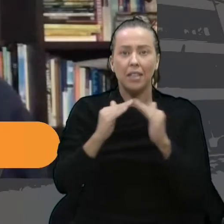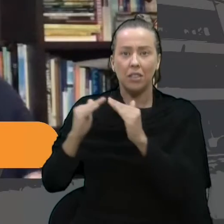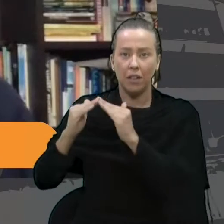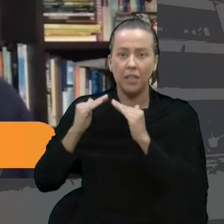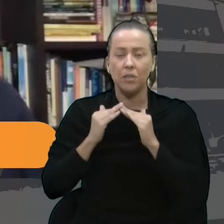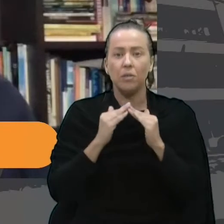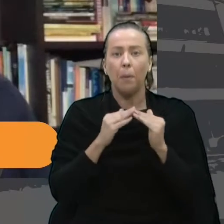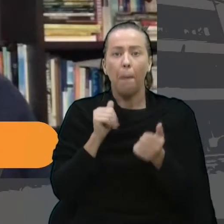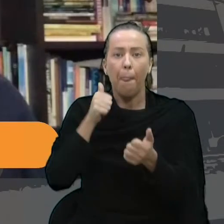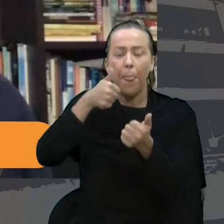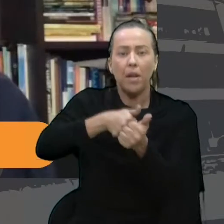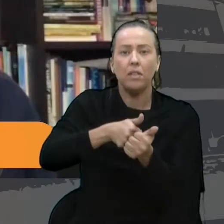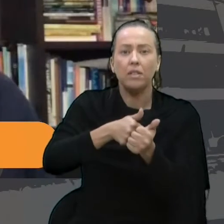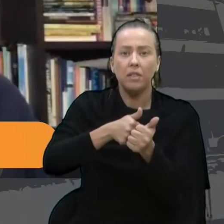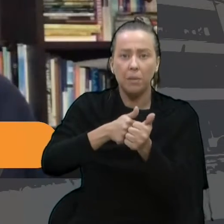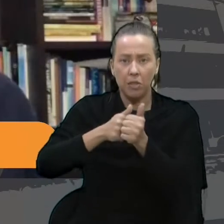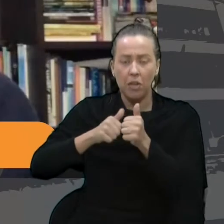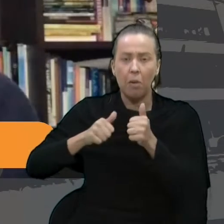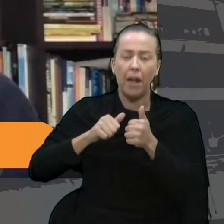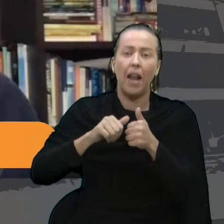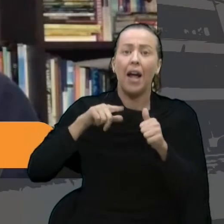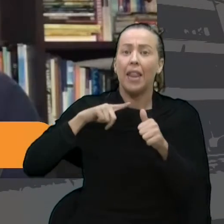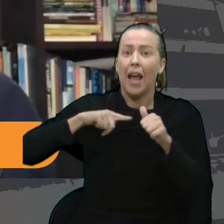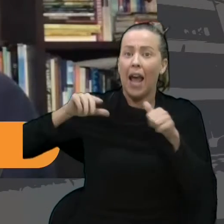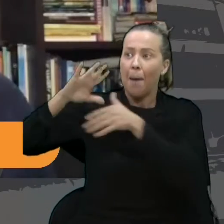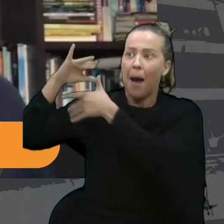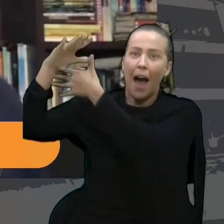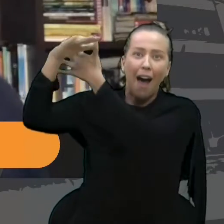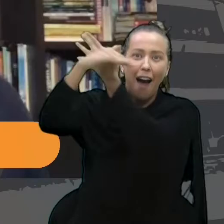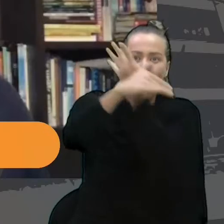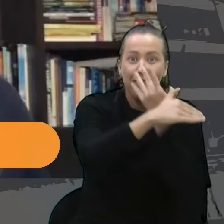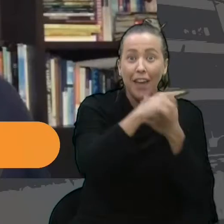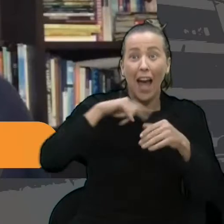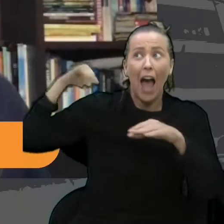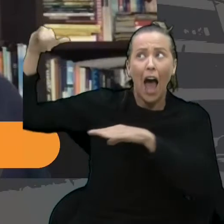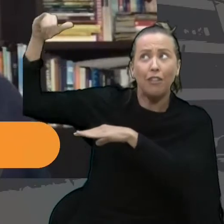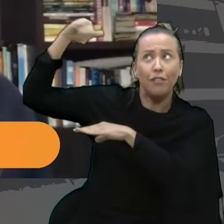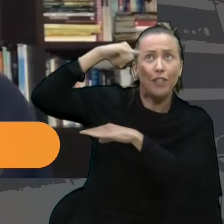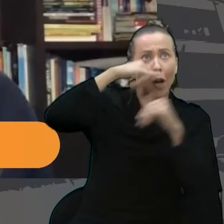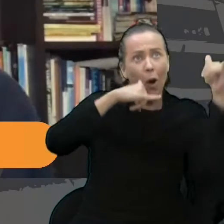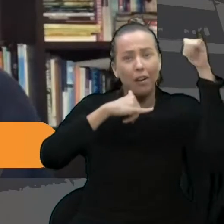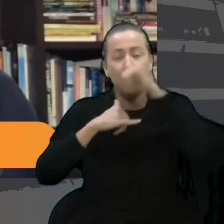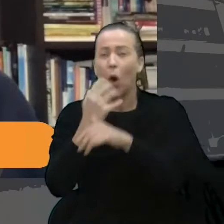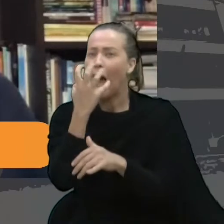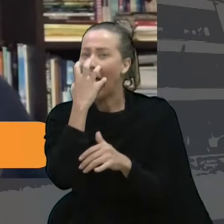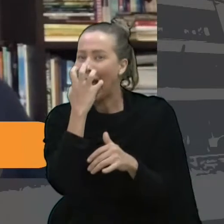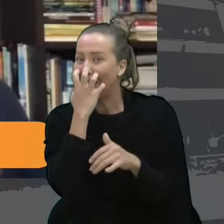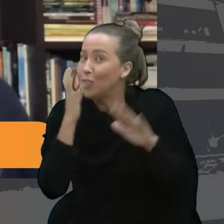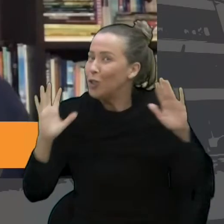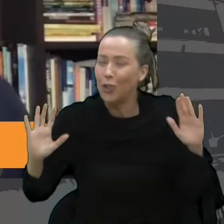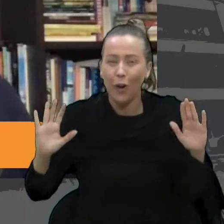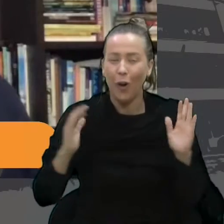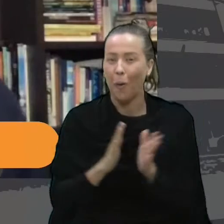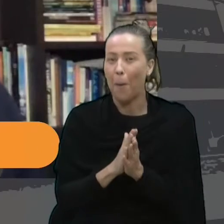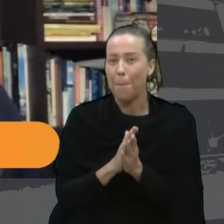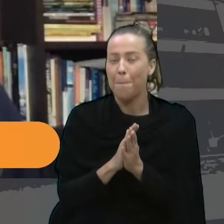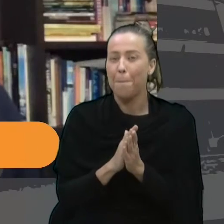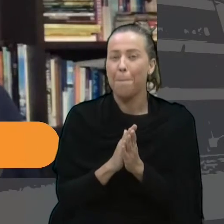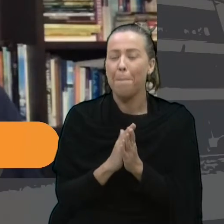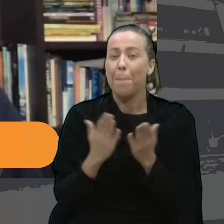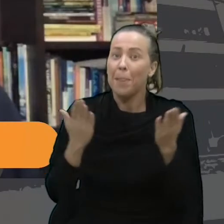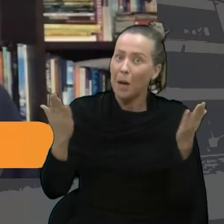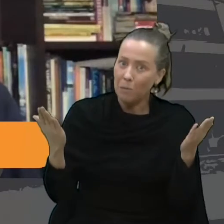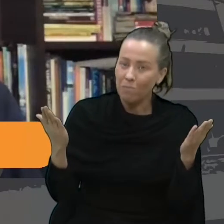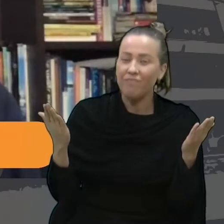barulho é das aves, alguns aviões que passam aqui em cima, dos cachorros, né?